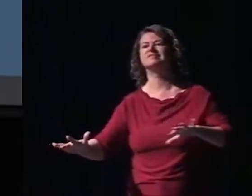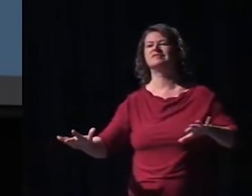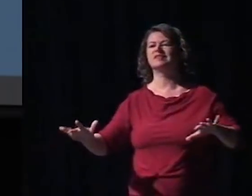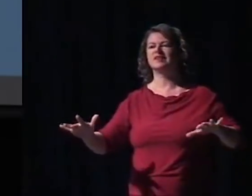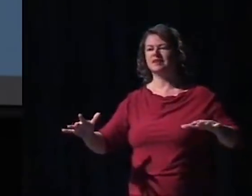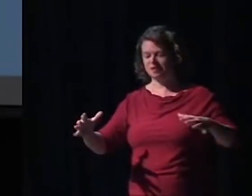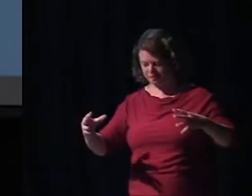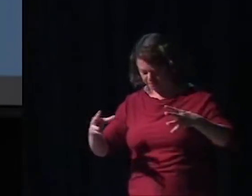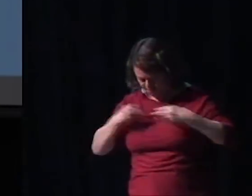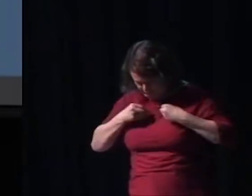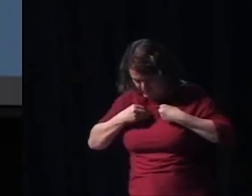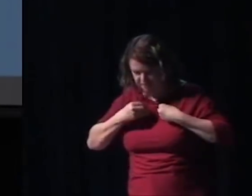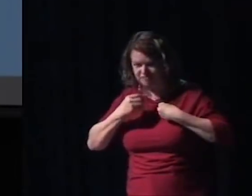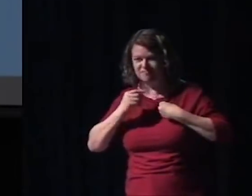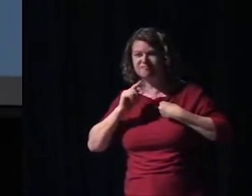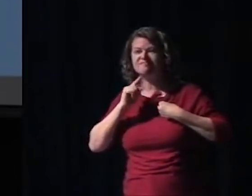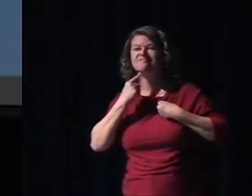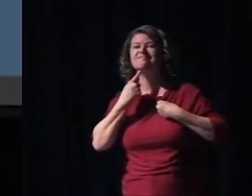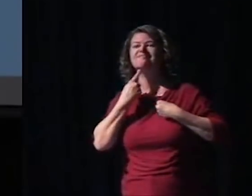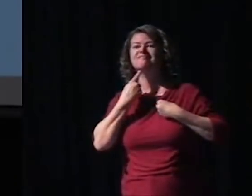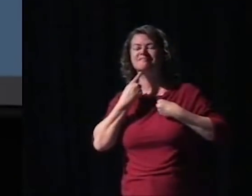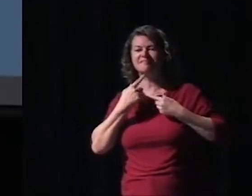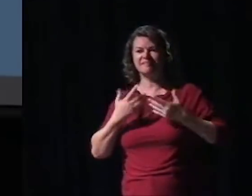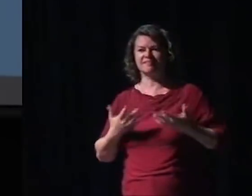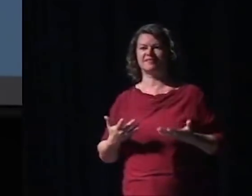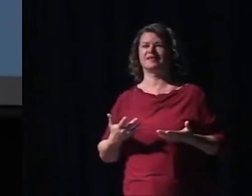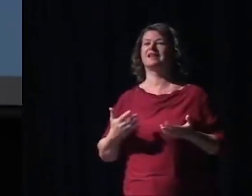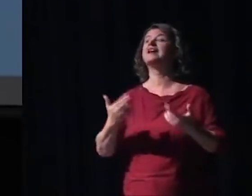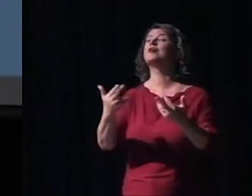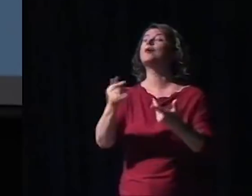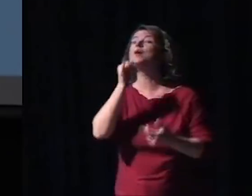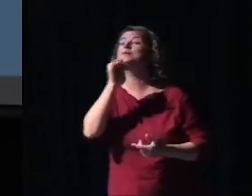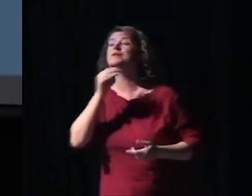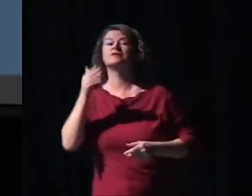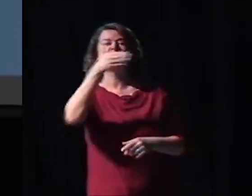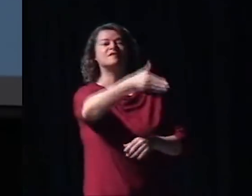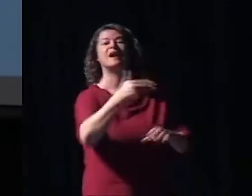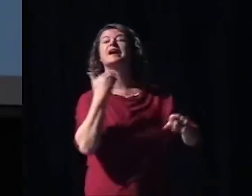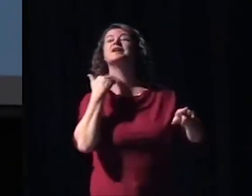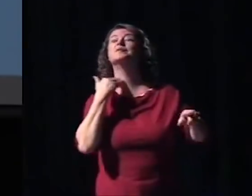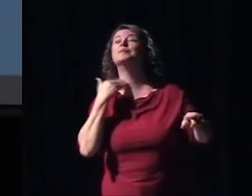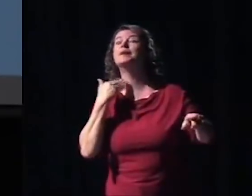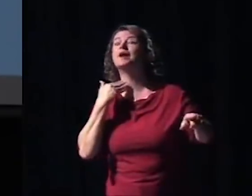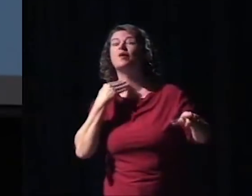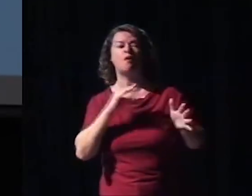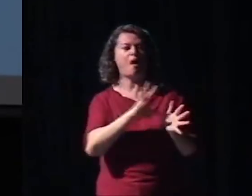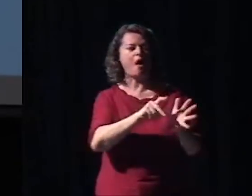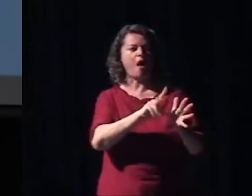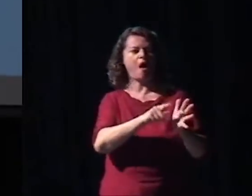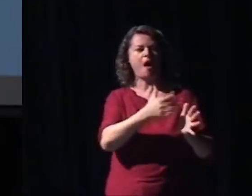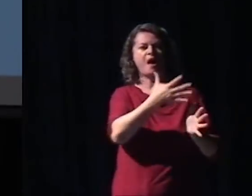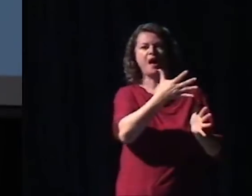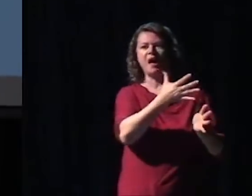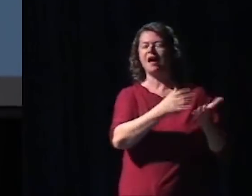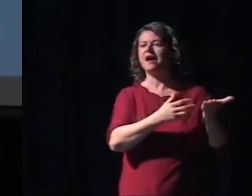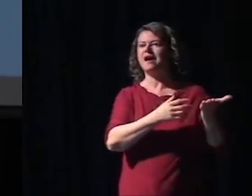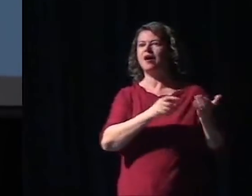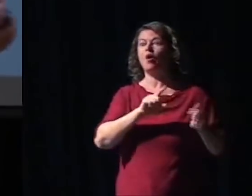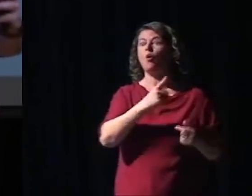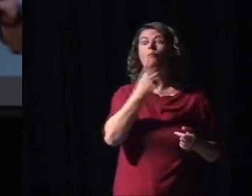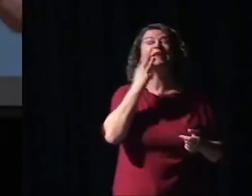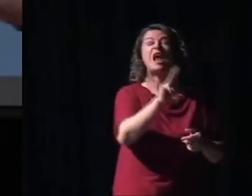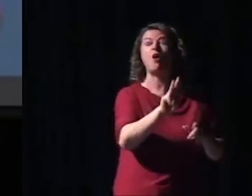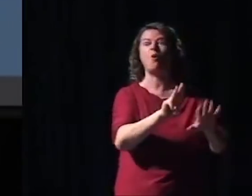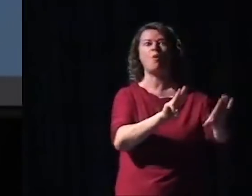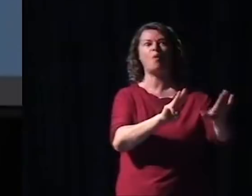eu roubei 1 milhão, mas eu trouxe o dízimo de 100 mil. É querer tirar a doçura daquilo que é podre. Ele vai tirar